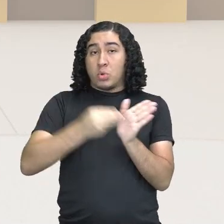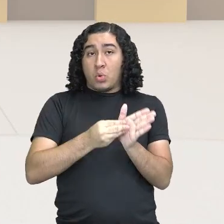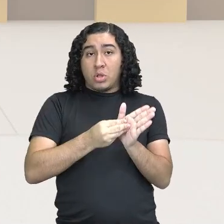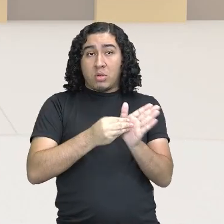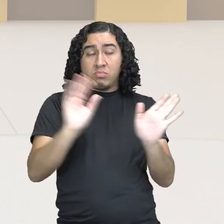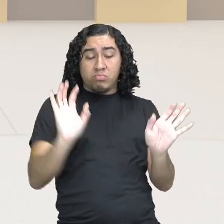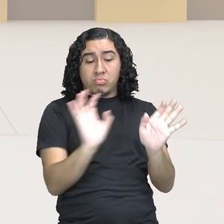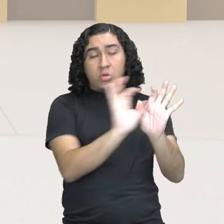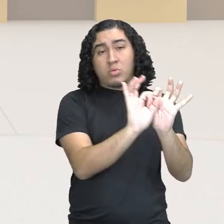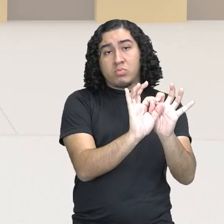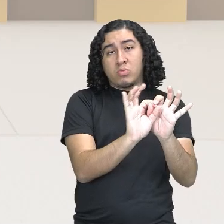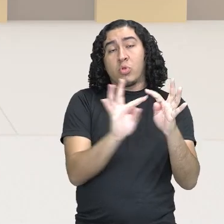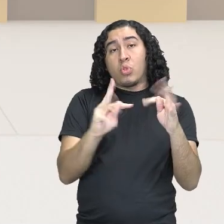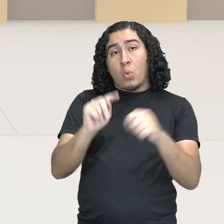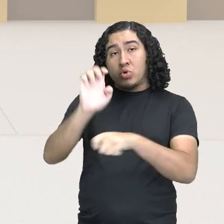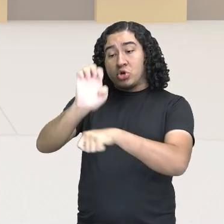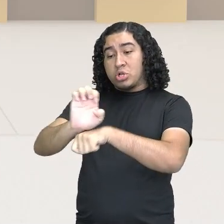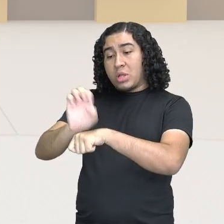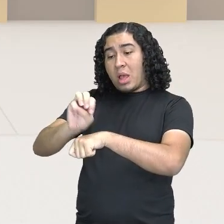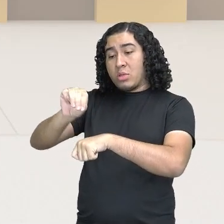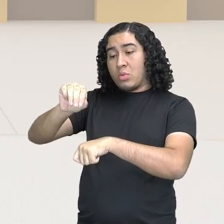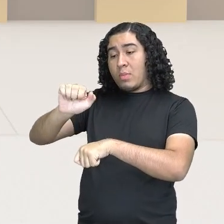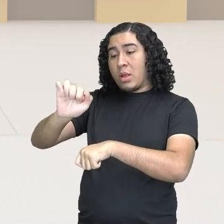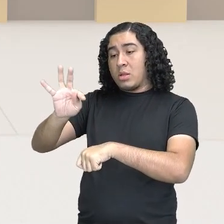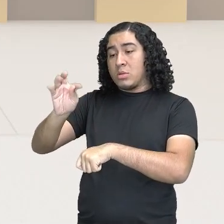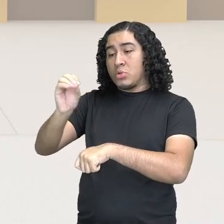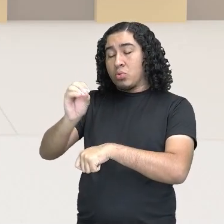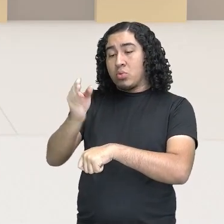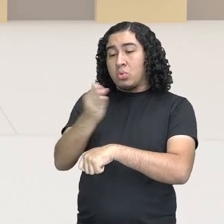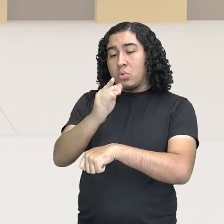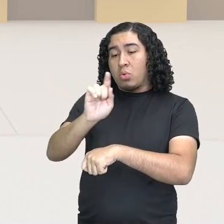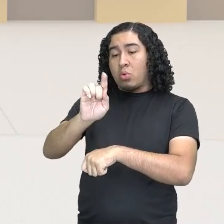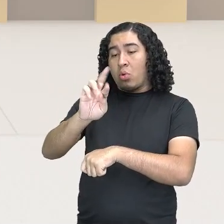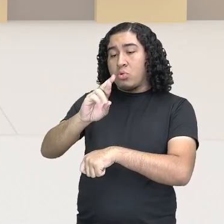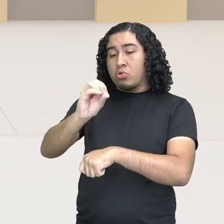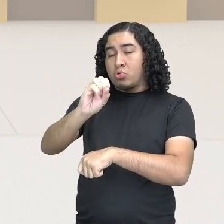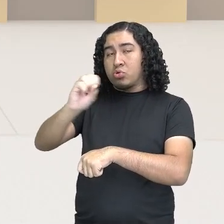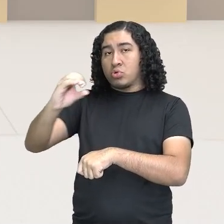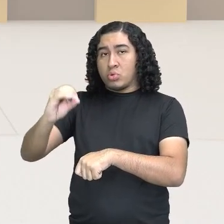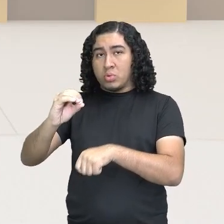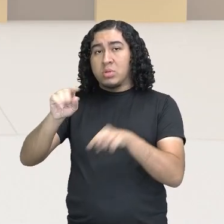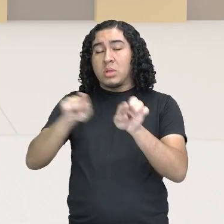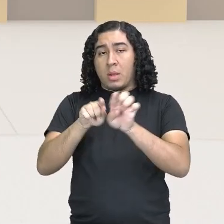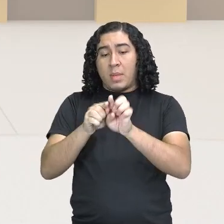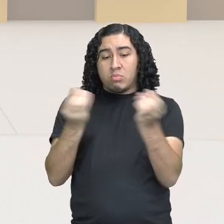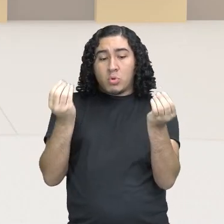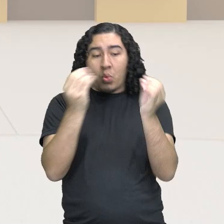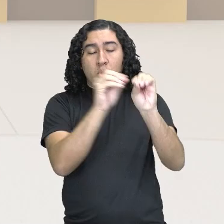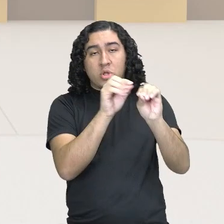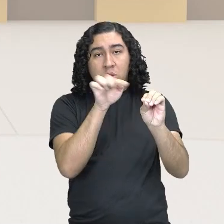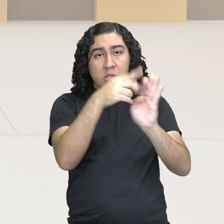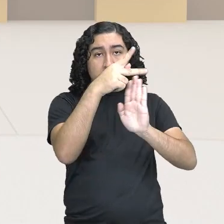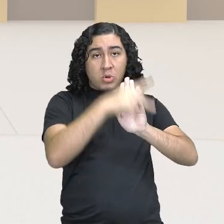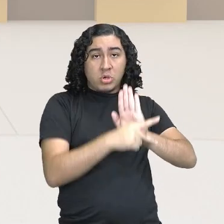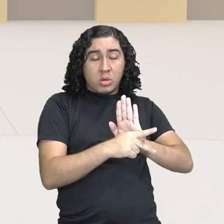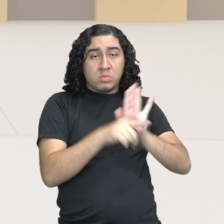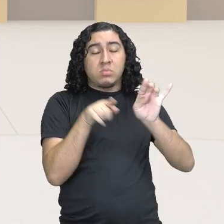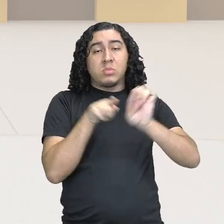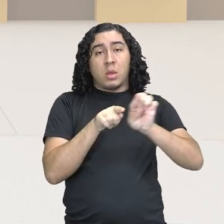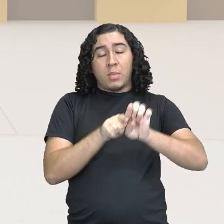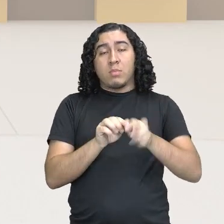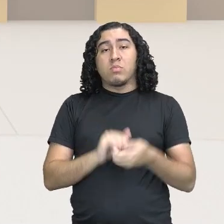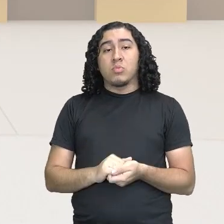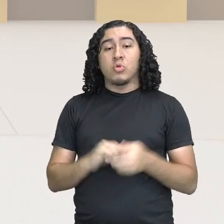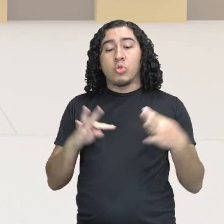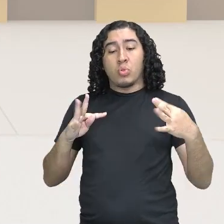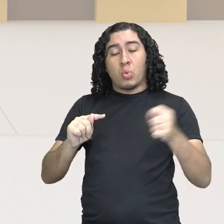do Mato Grosso e os seus biomas, todos os 3 biomas diferentes que ele tem, que a gente vai ver um pouco mais para frente, incluiu também